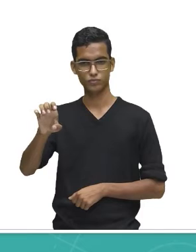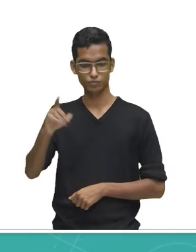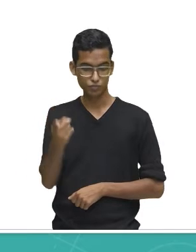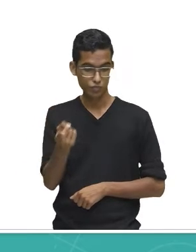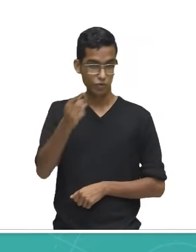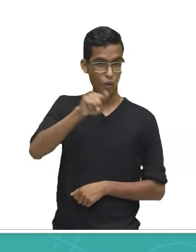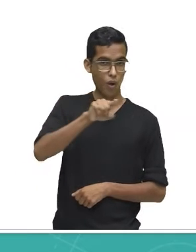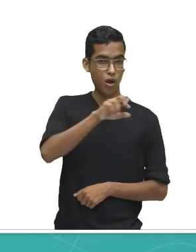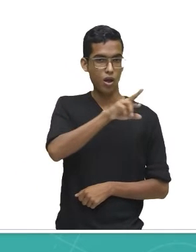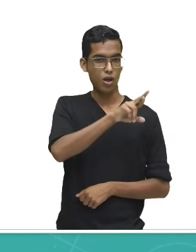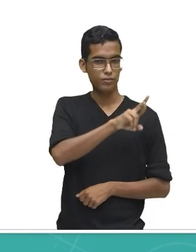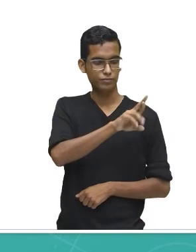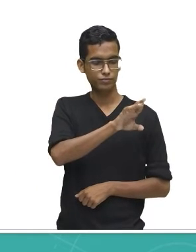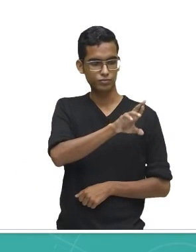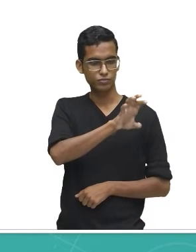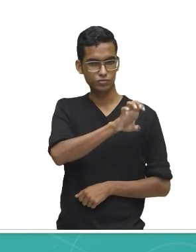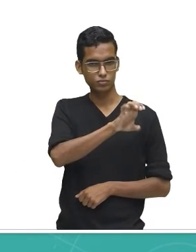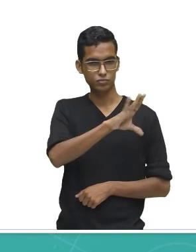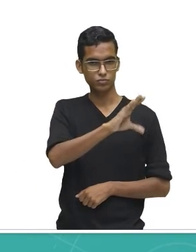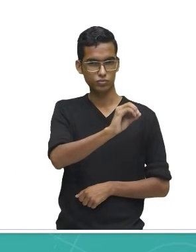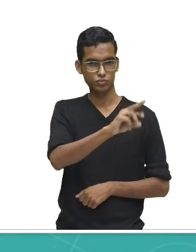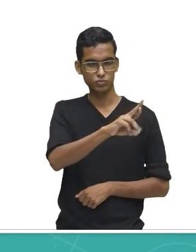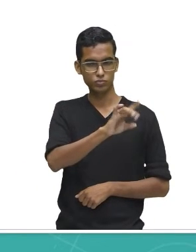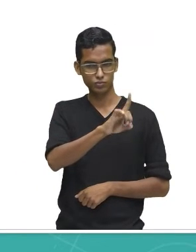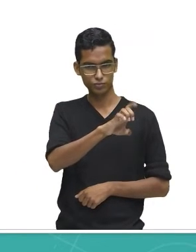uma paroxítona, recorde.